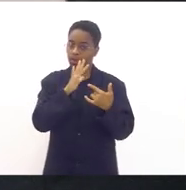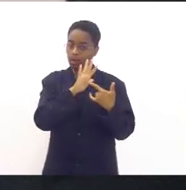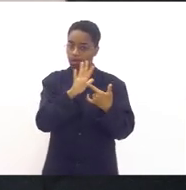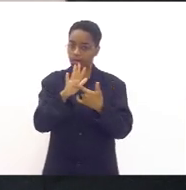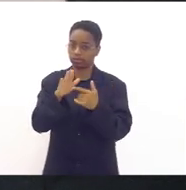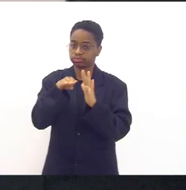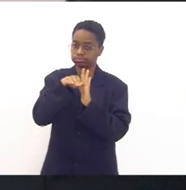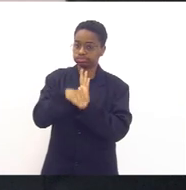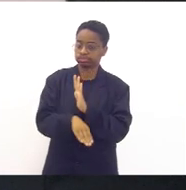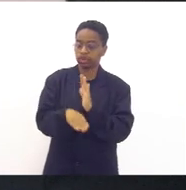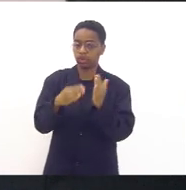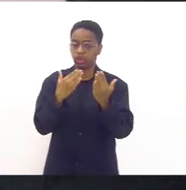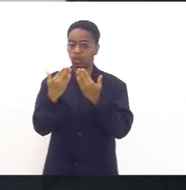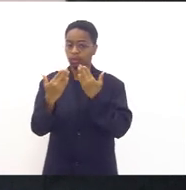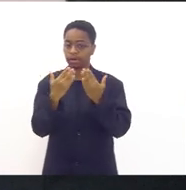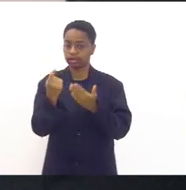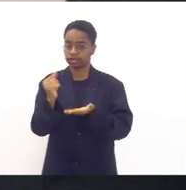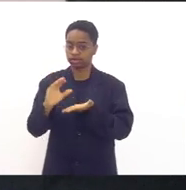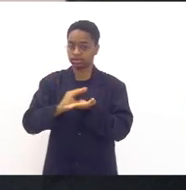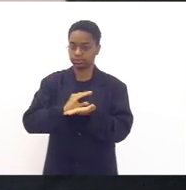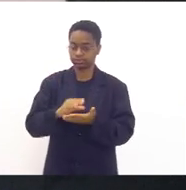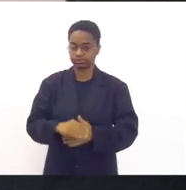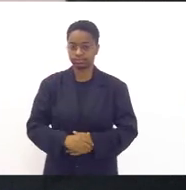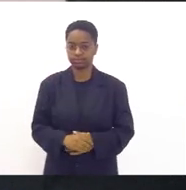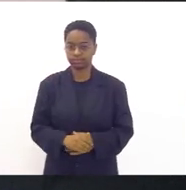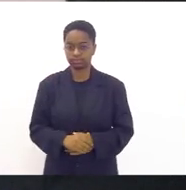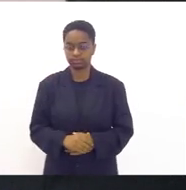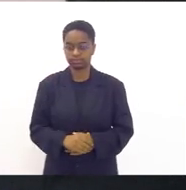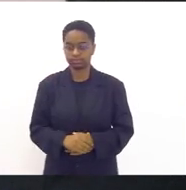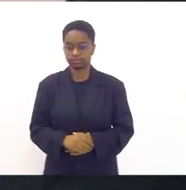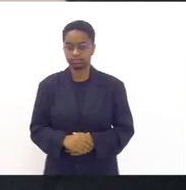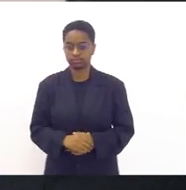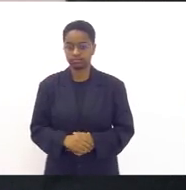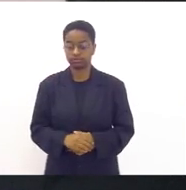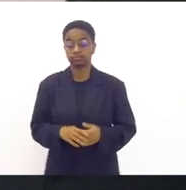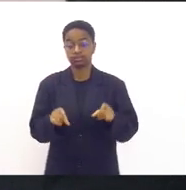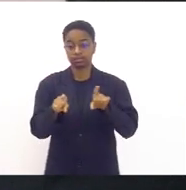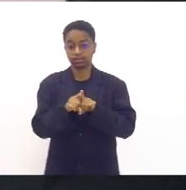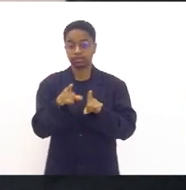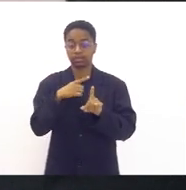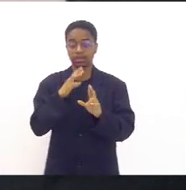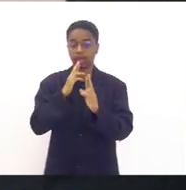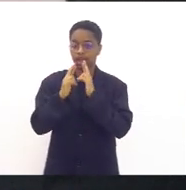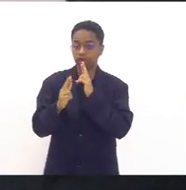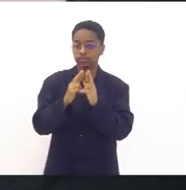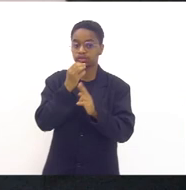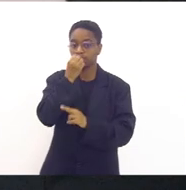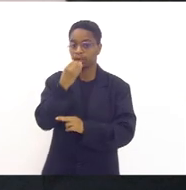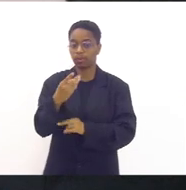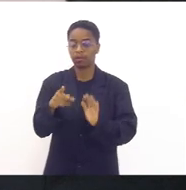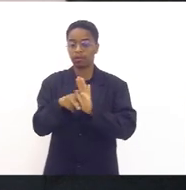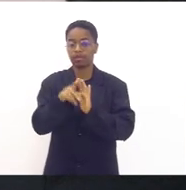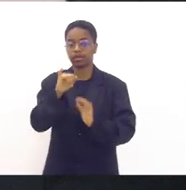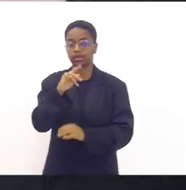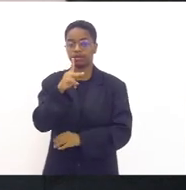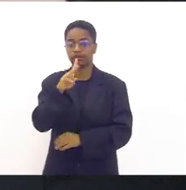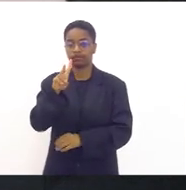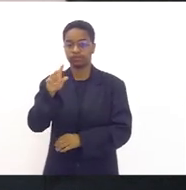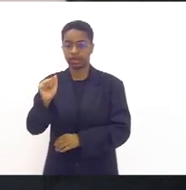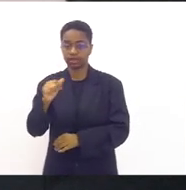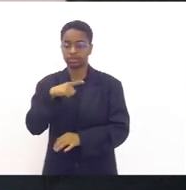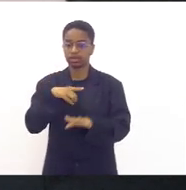baixo essa comparação à nossa receita. Por outro lado, nós temos aqui bons resultados no IPVA, né? Nós tivemos um